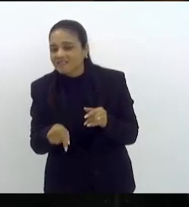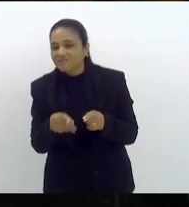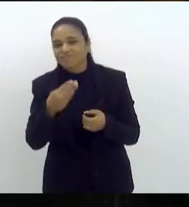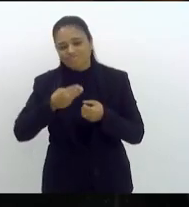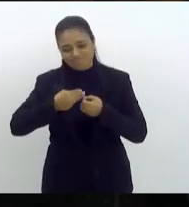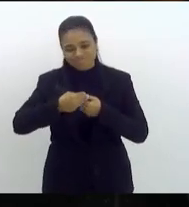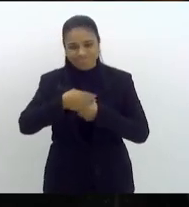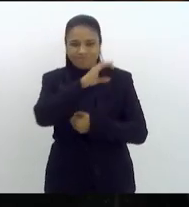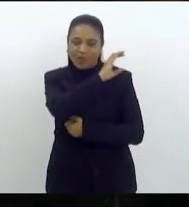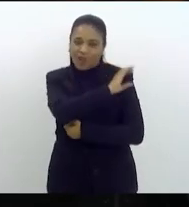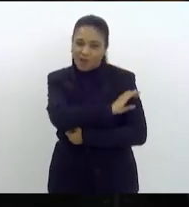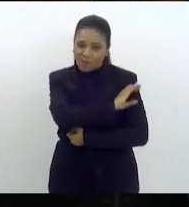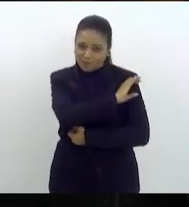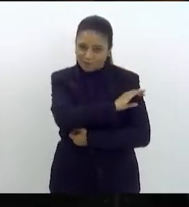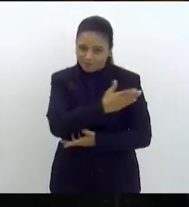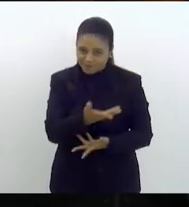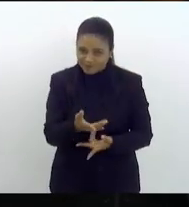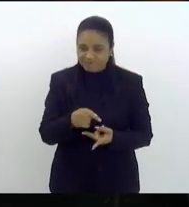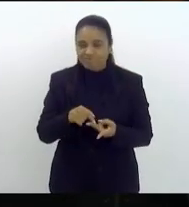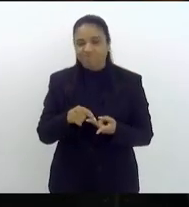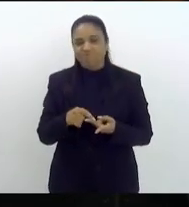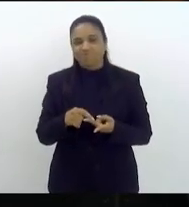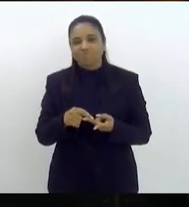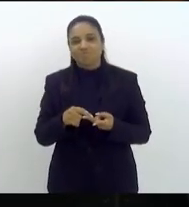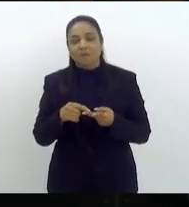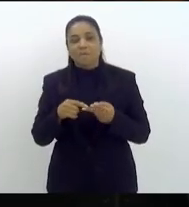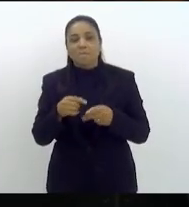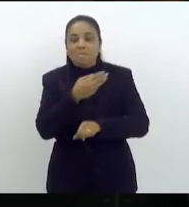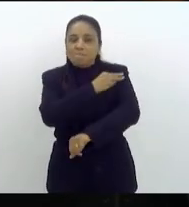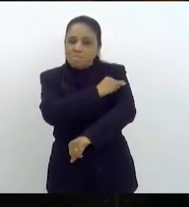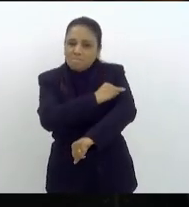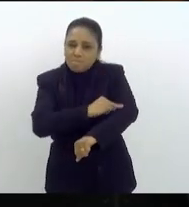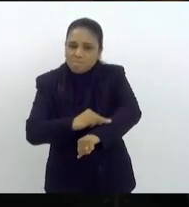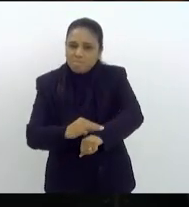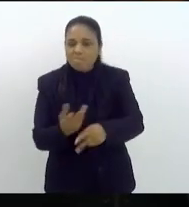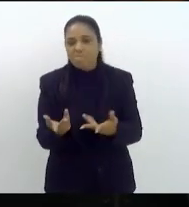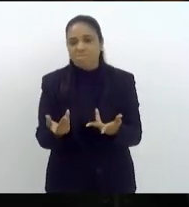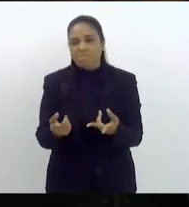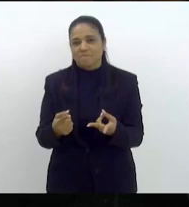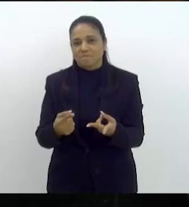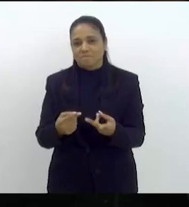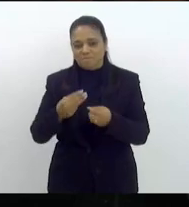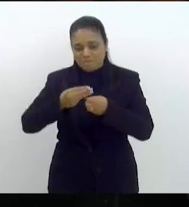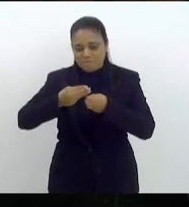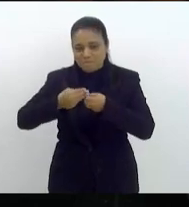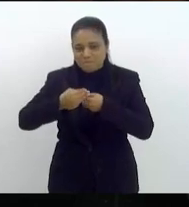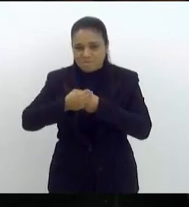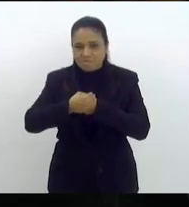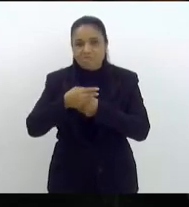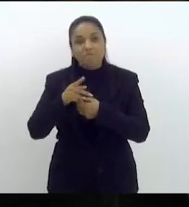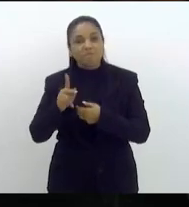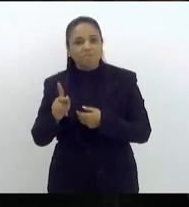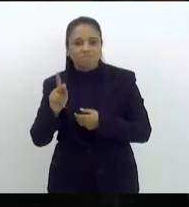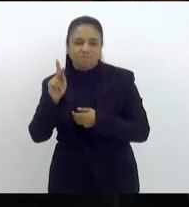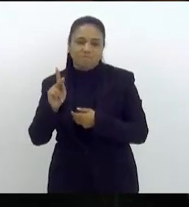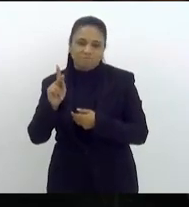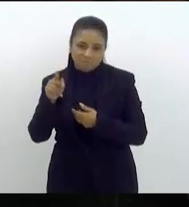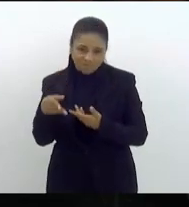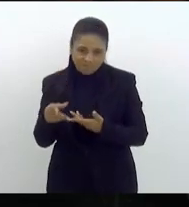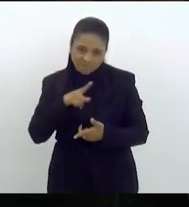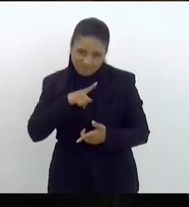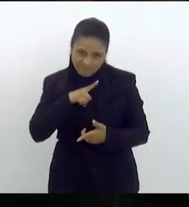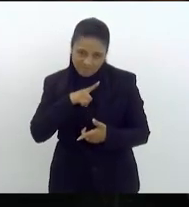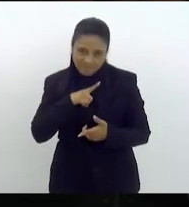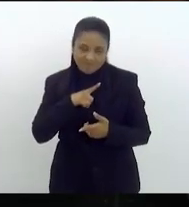município de Campos Macaé e todas as municípios Petroleiros e